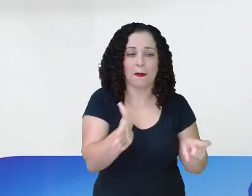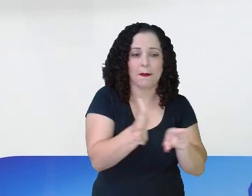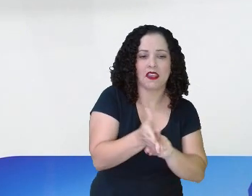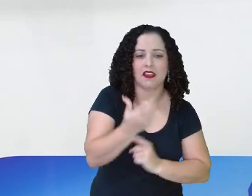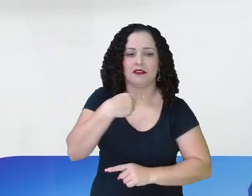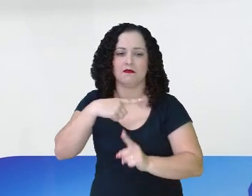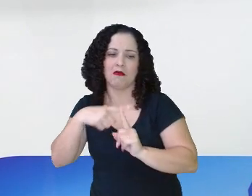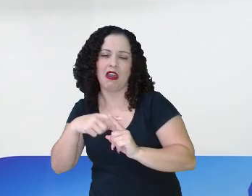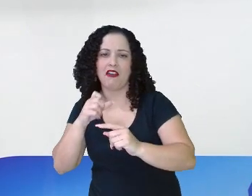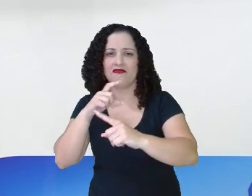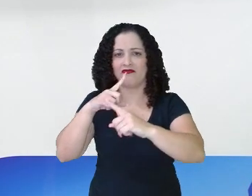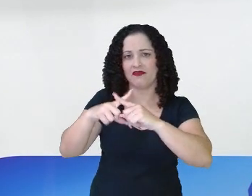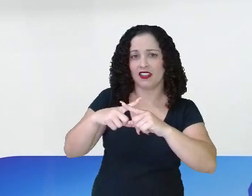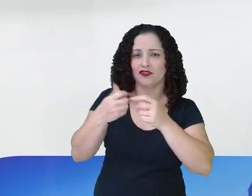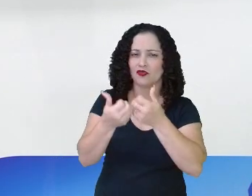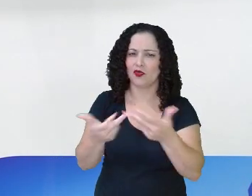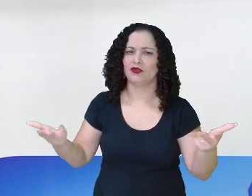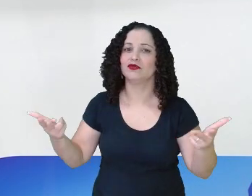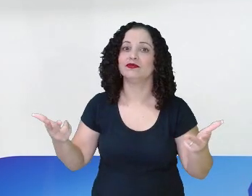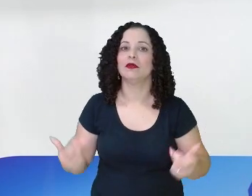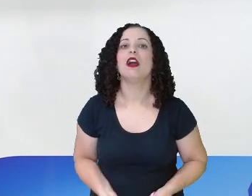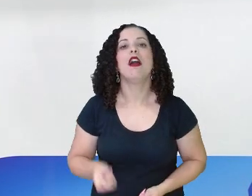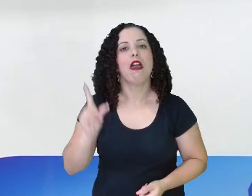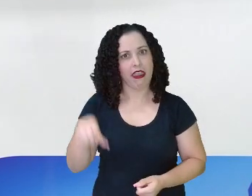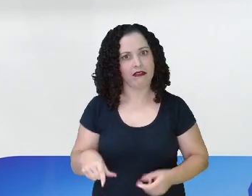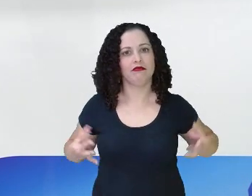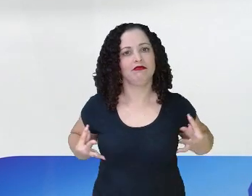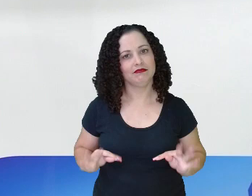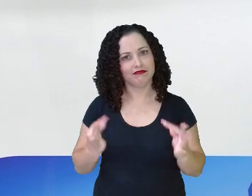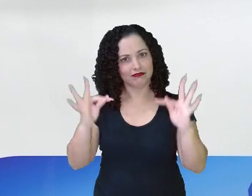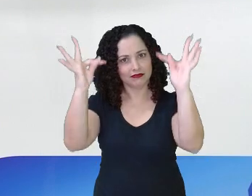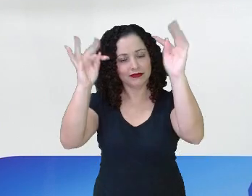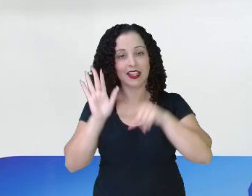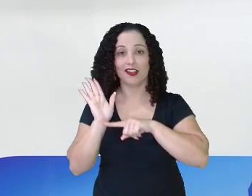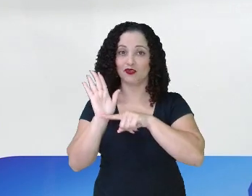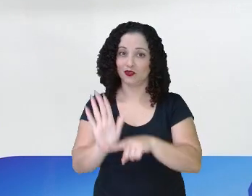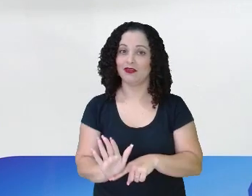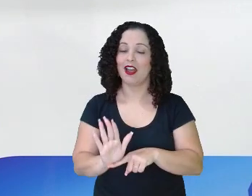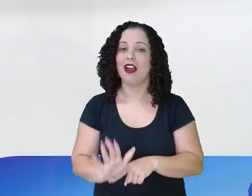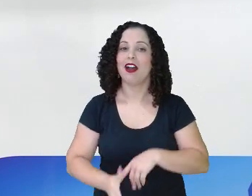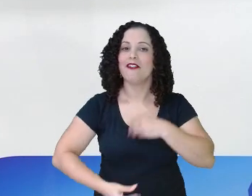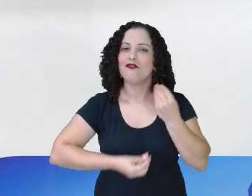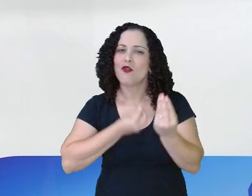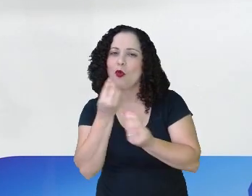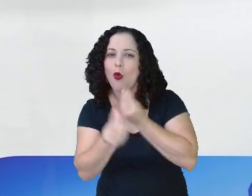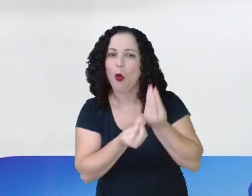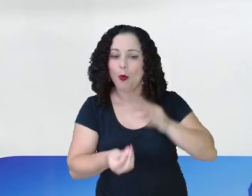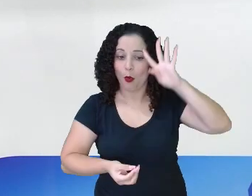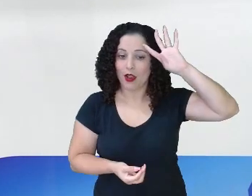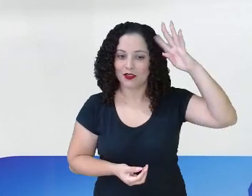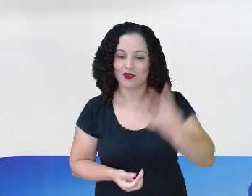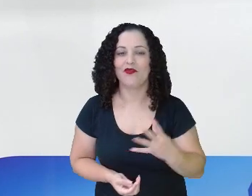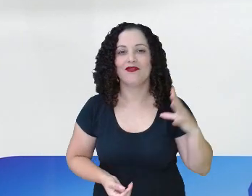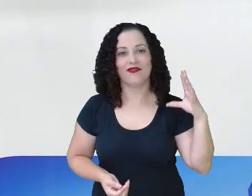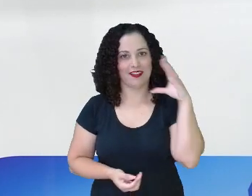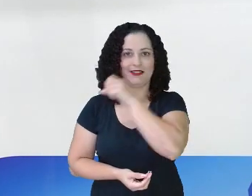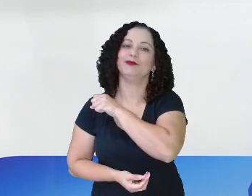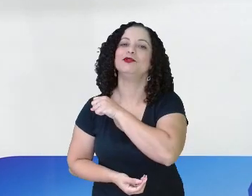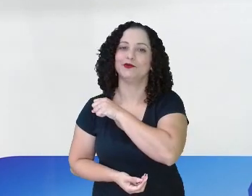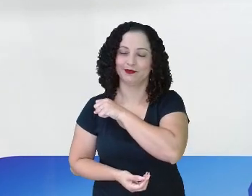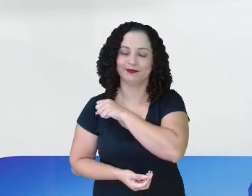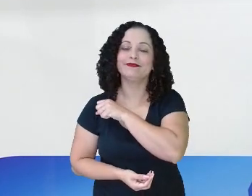De jeito nenhum. A tecnologia, ela serve para isso mesmo, para fazer com que a gente resolva as coisas com